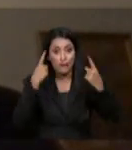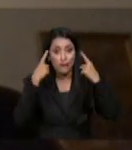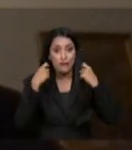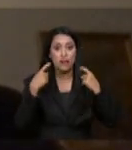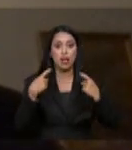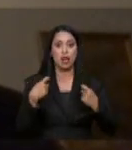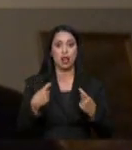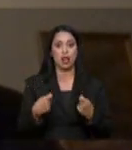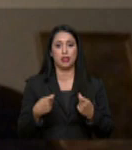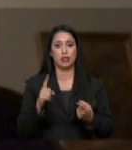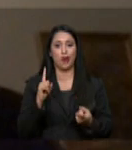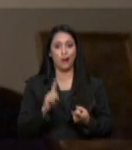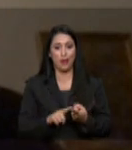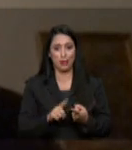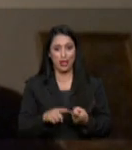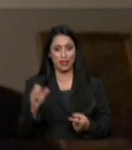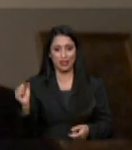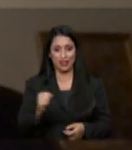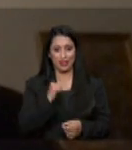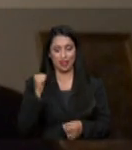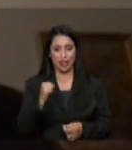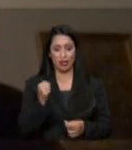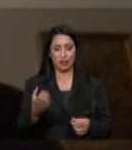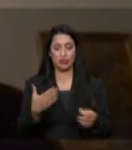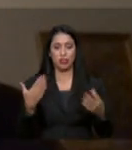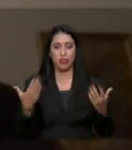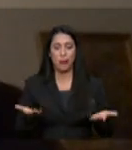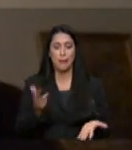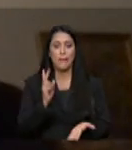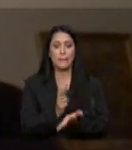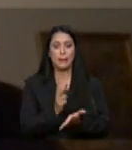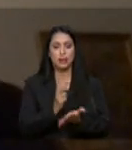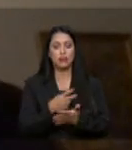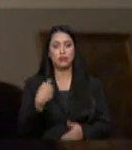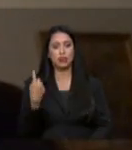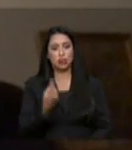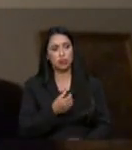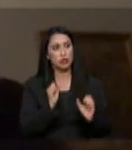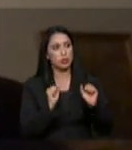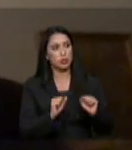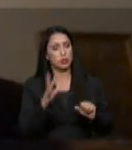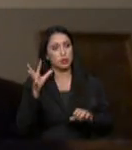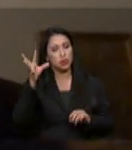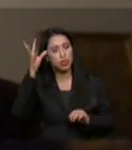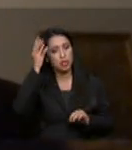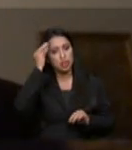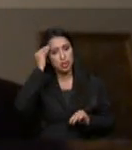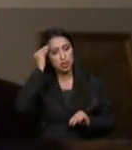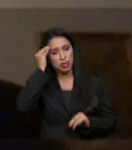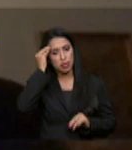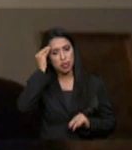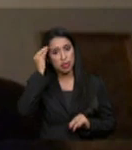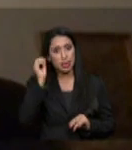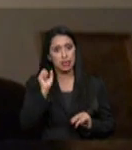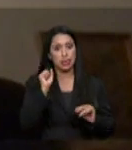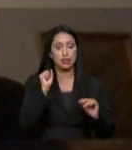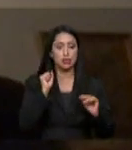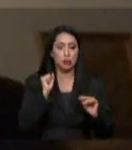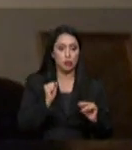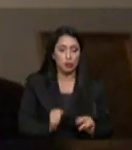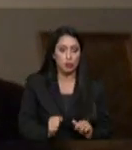ou da grave ameaça portanto ainda que nós possamos entender por este